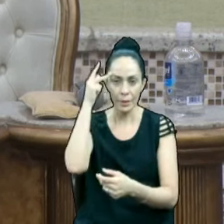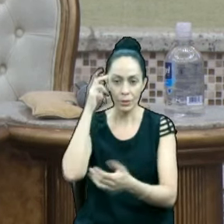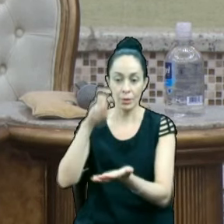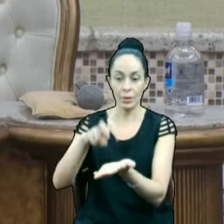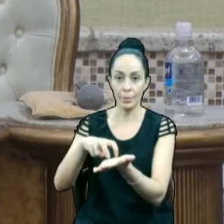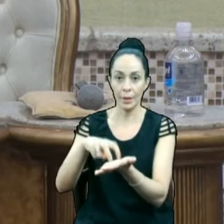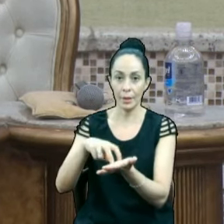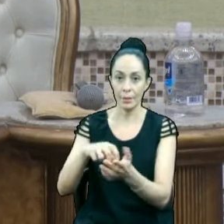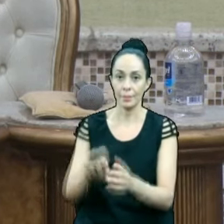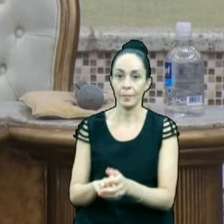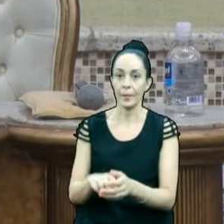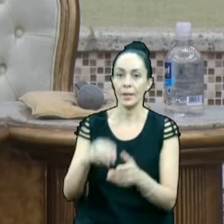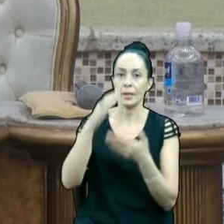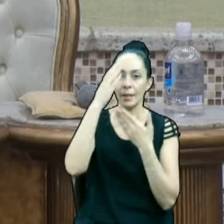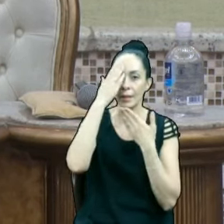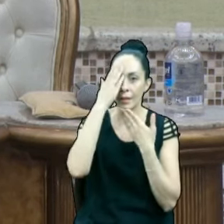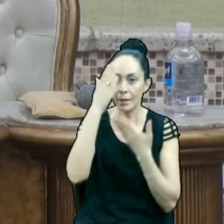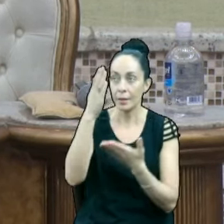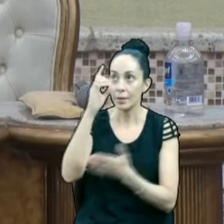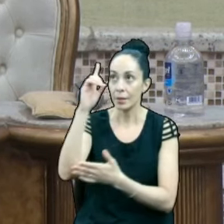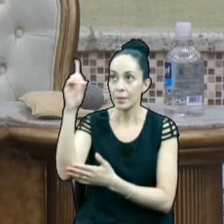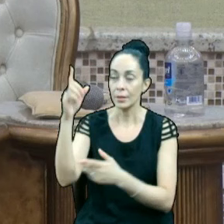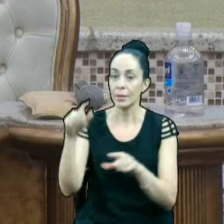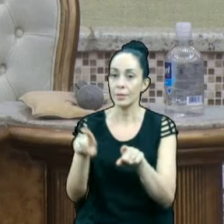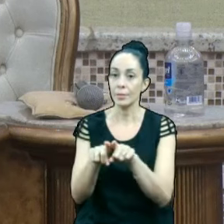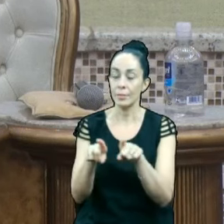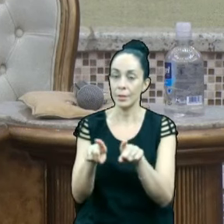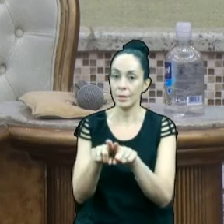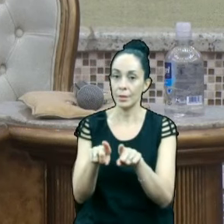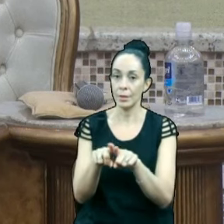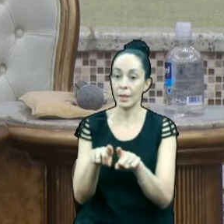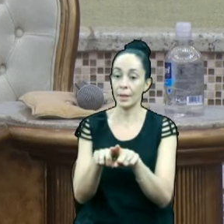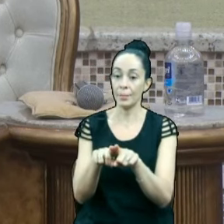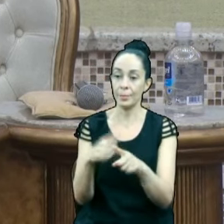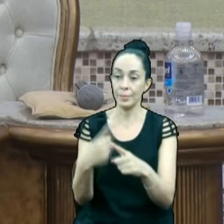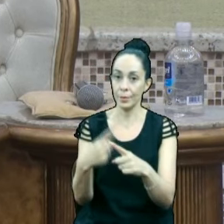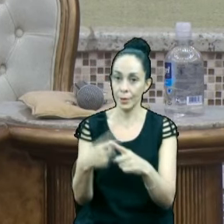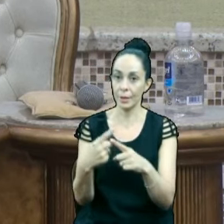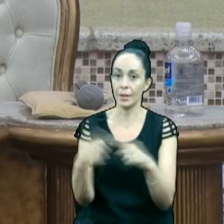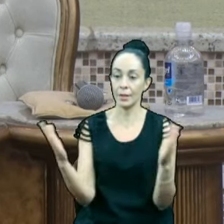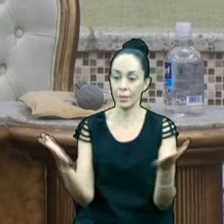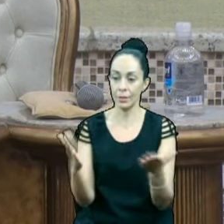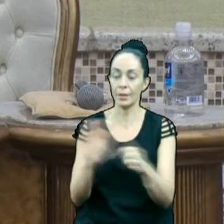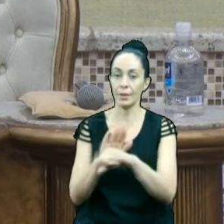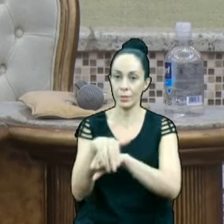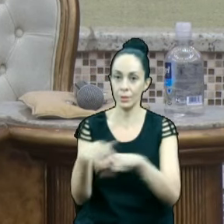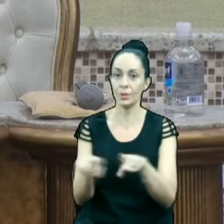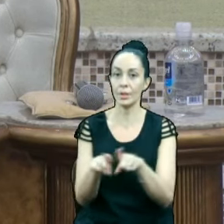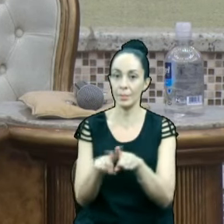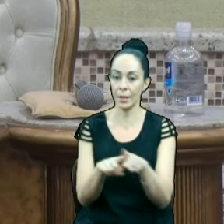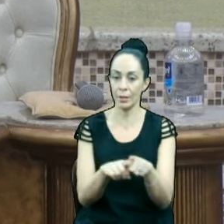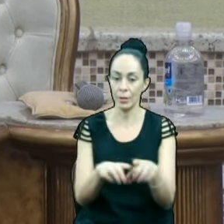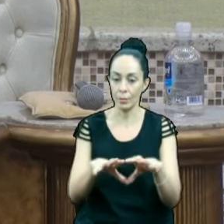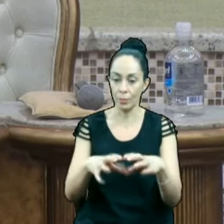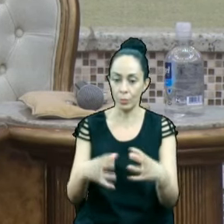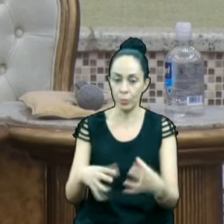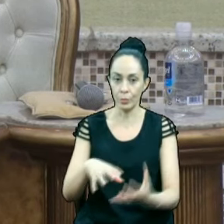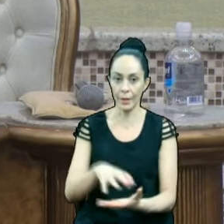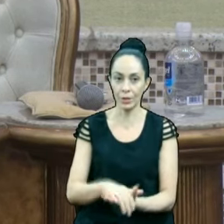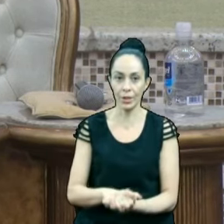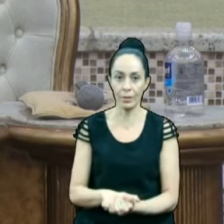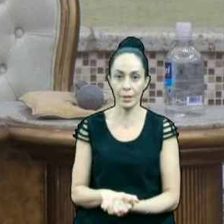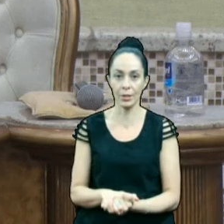graças a igreja quase cheia agora a noite é certo aqui no concurso dezembro teremos a sei ainda